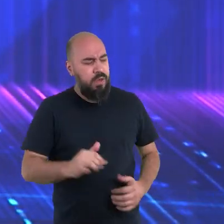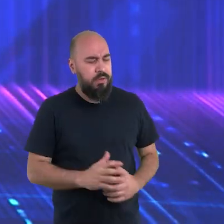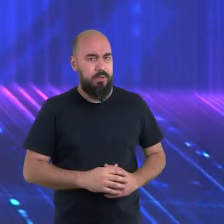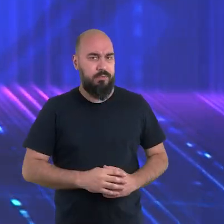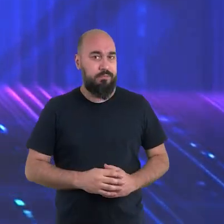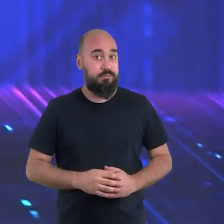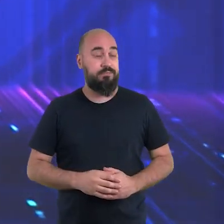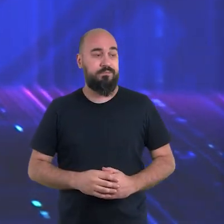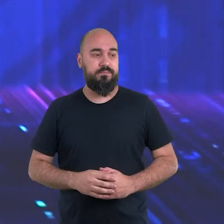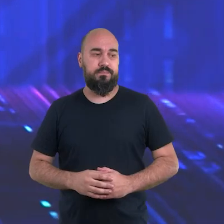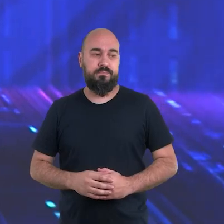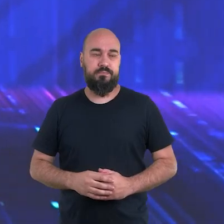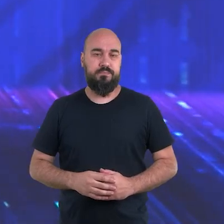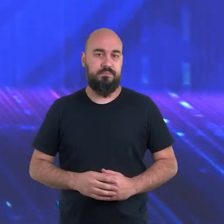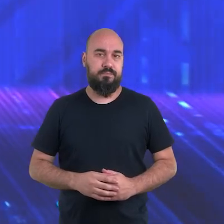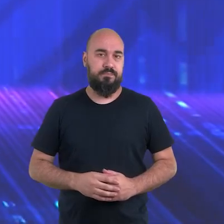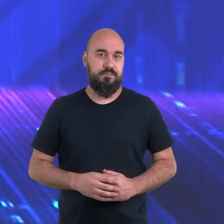mel.